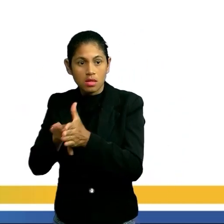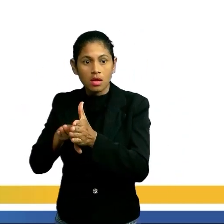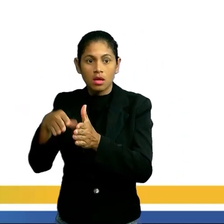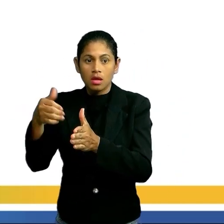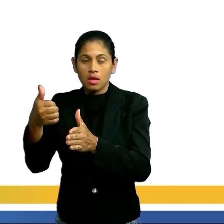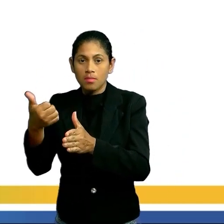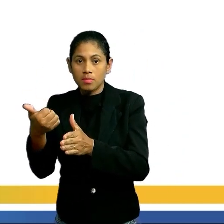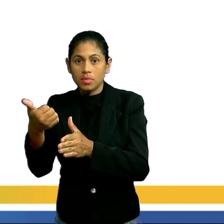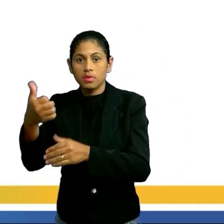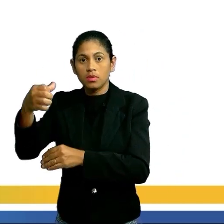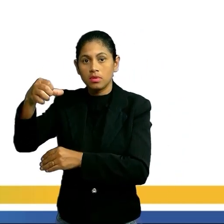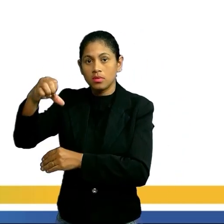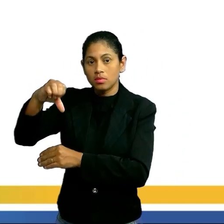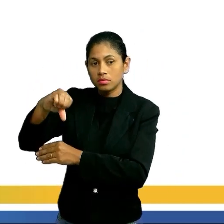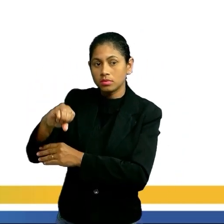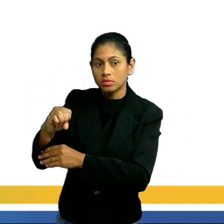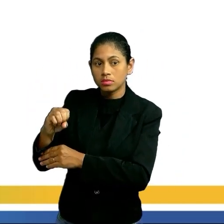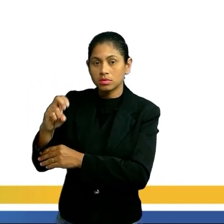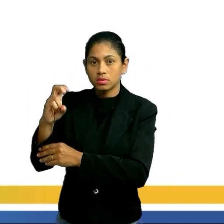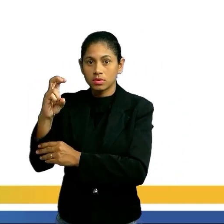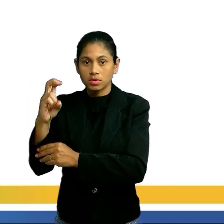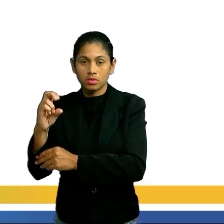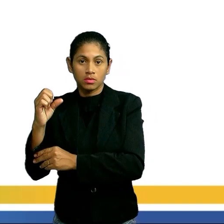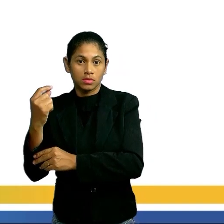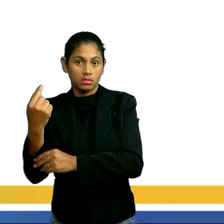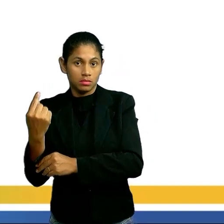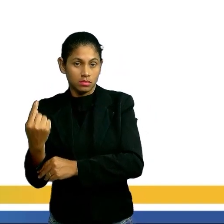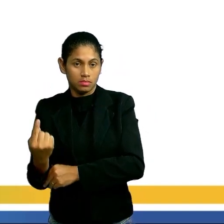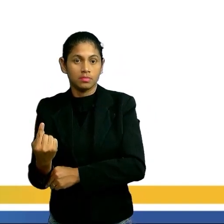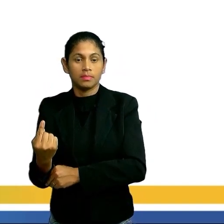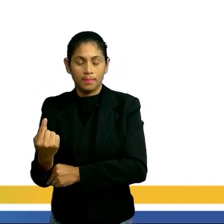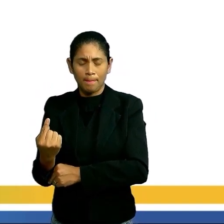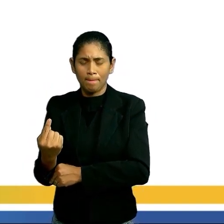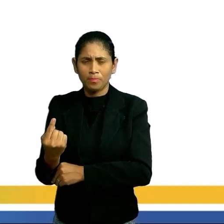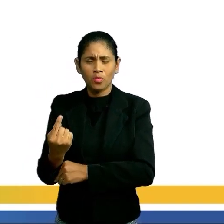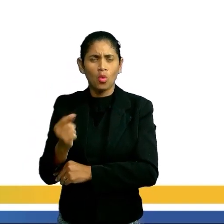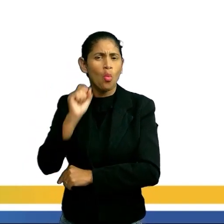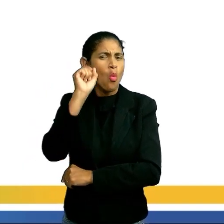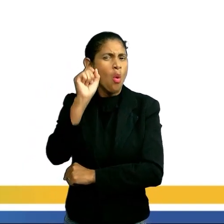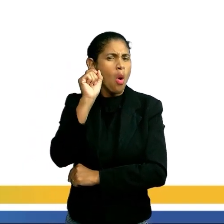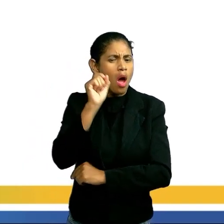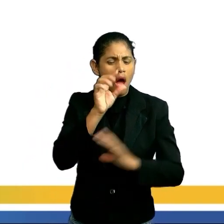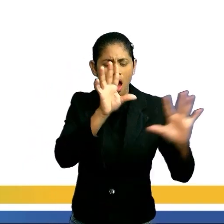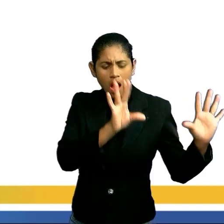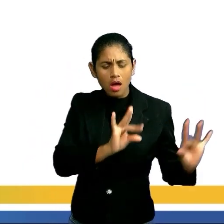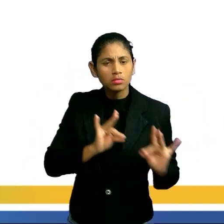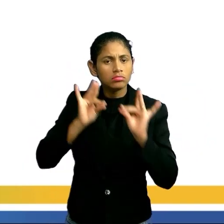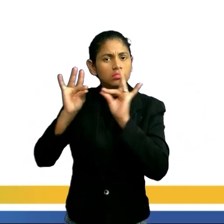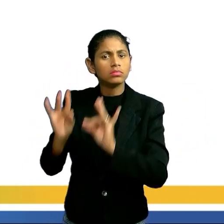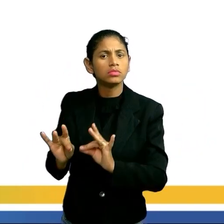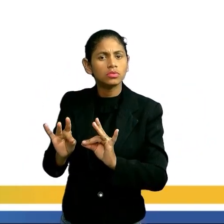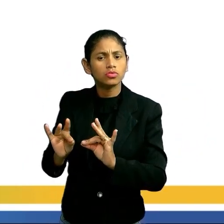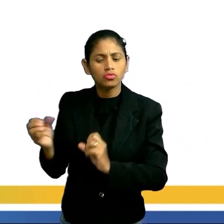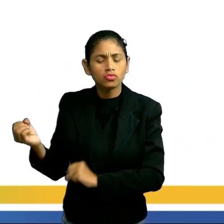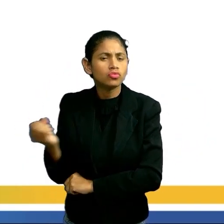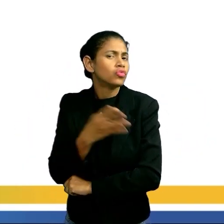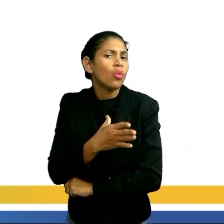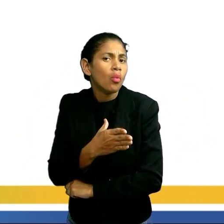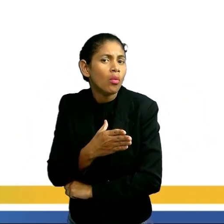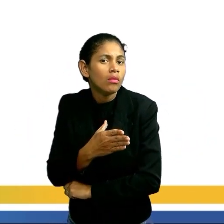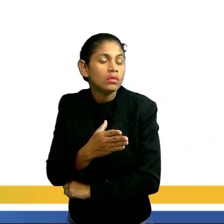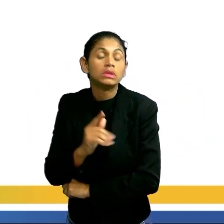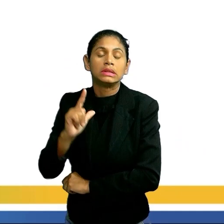1951. E o que o Gaspar Dutra trouxe, né, de novidade para essa política populista? Ele tinha